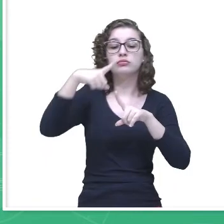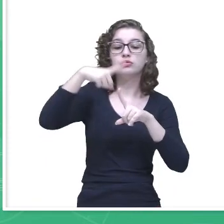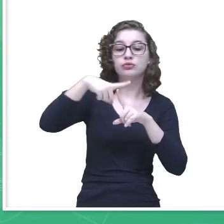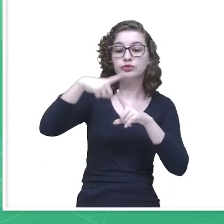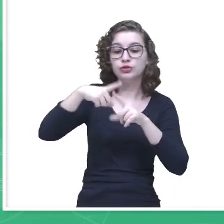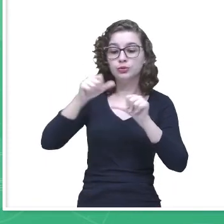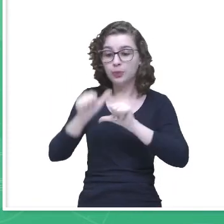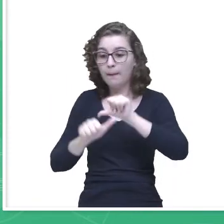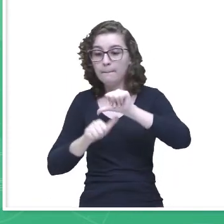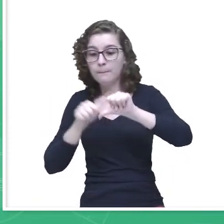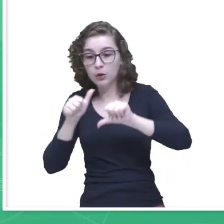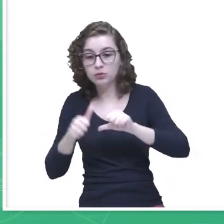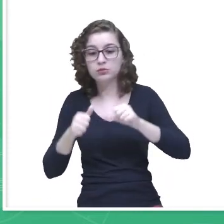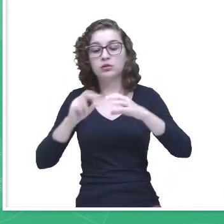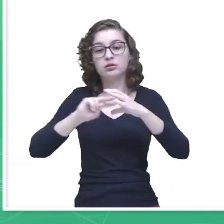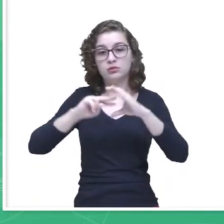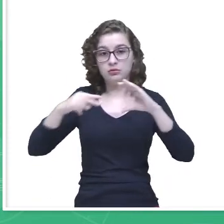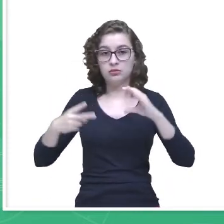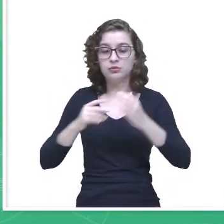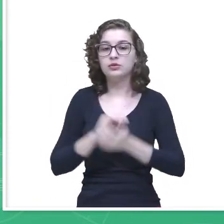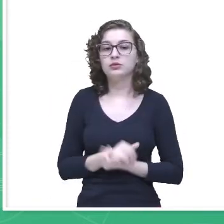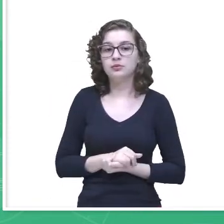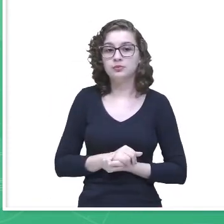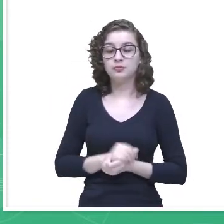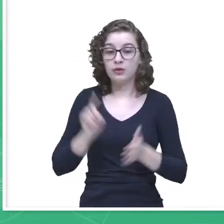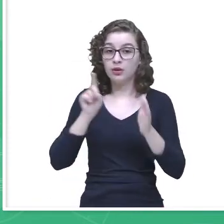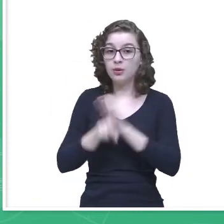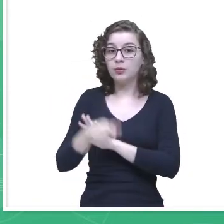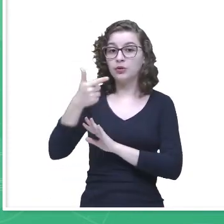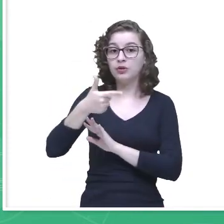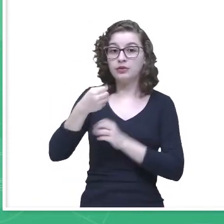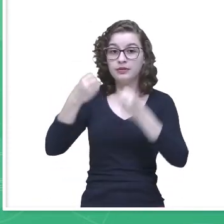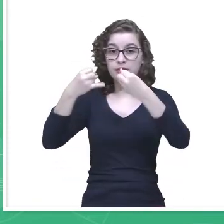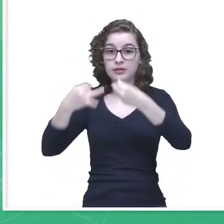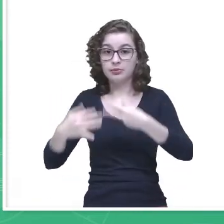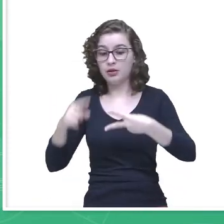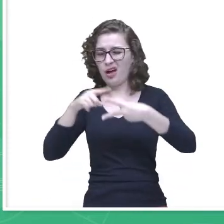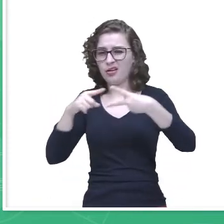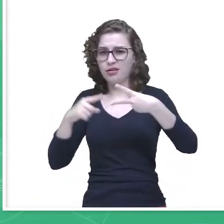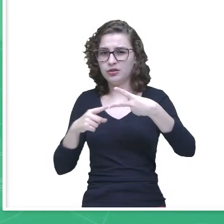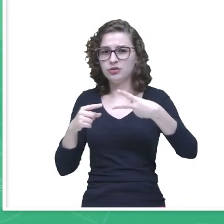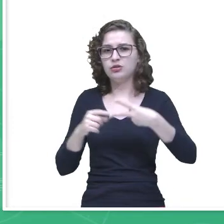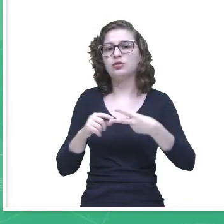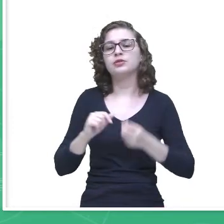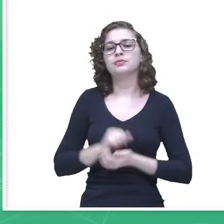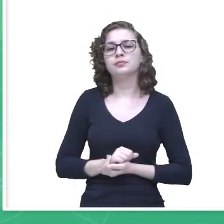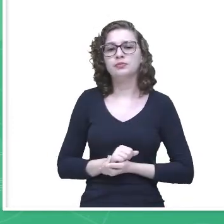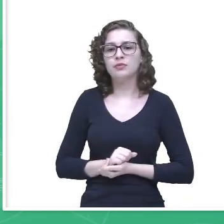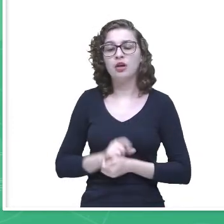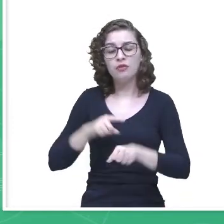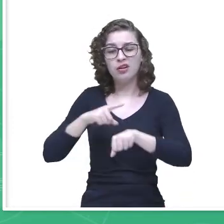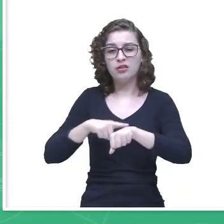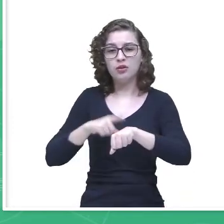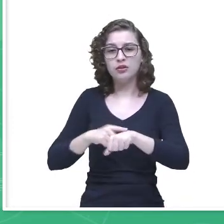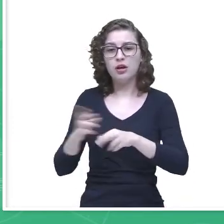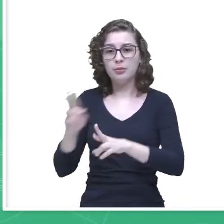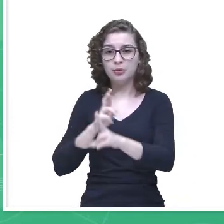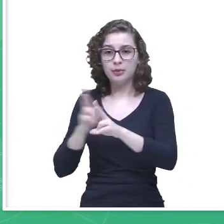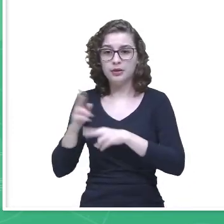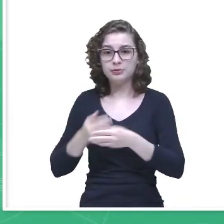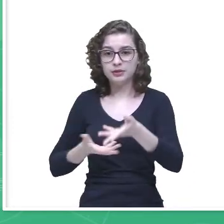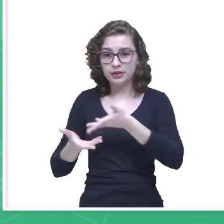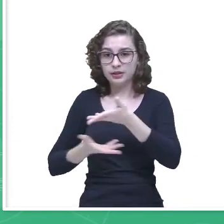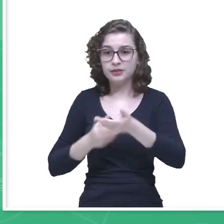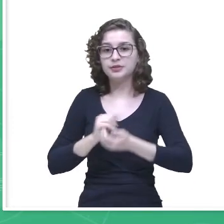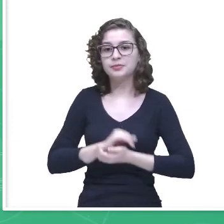mutação cromossômica. Na segunda, eu quero que você explique, né, o que é poliploidia e aneuploidia. Então, vamos dar um tempinho aí para você responder, depois